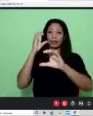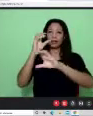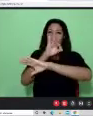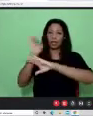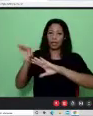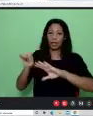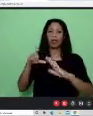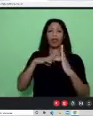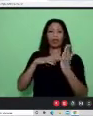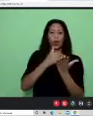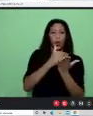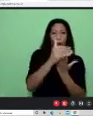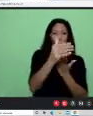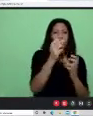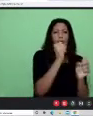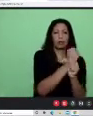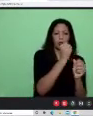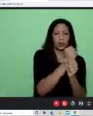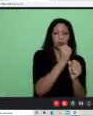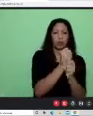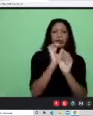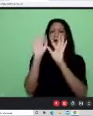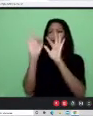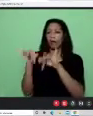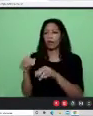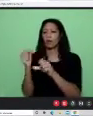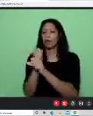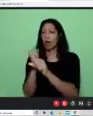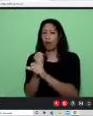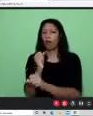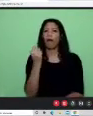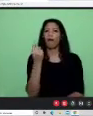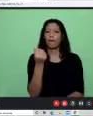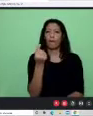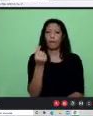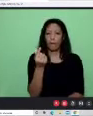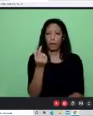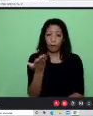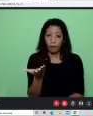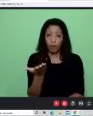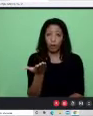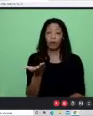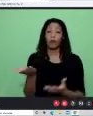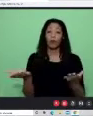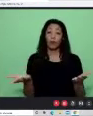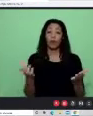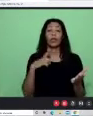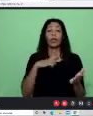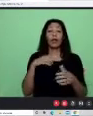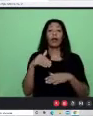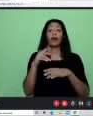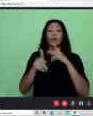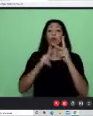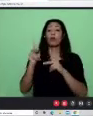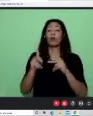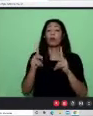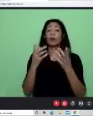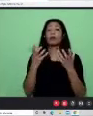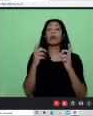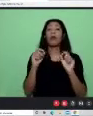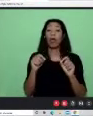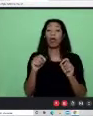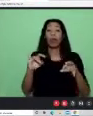da obra, valor da obra, e a população quer é que seja realmente construída.